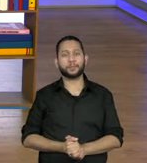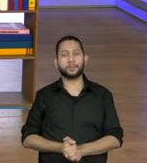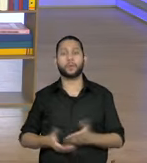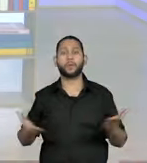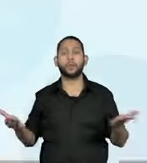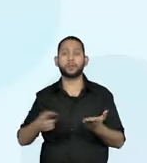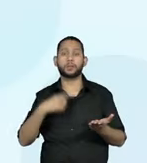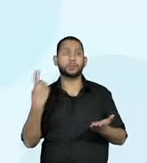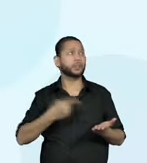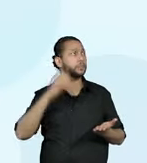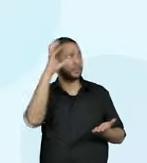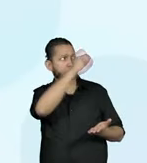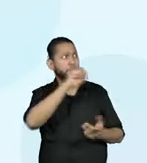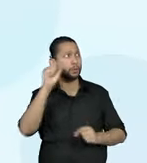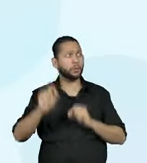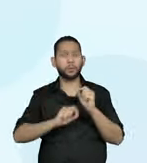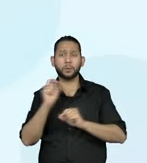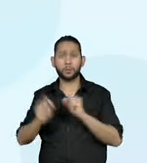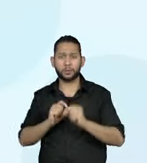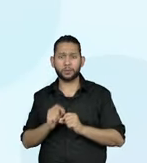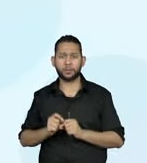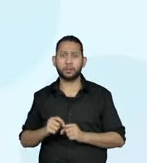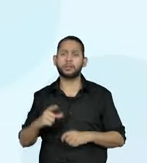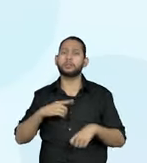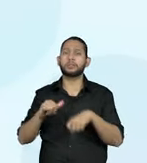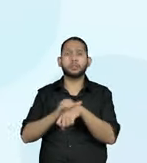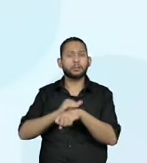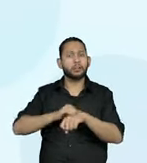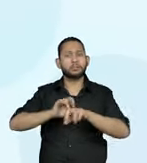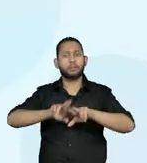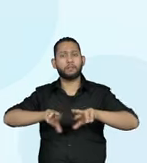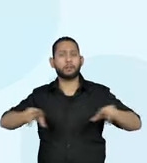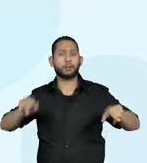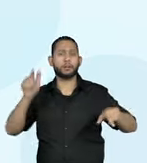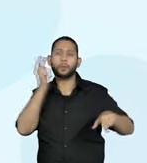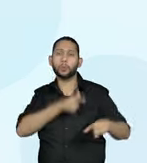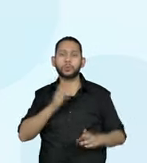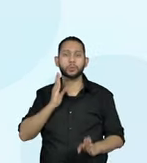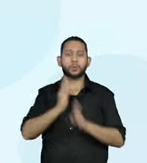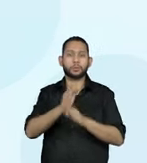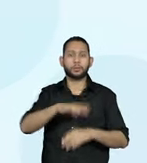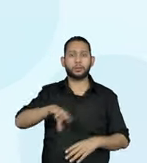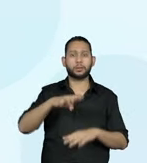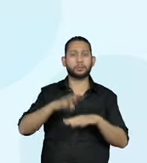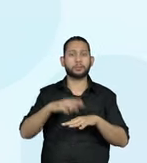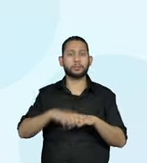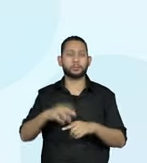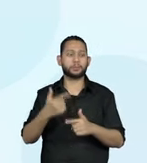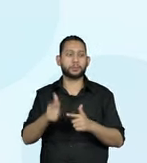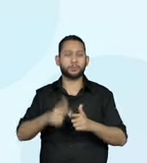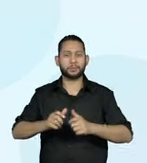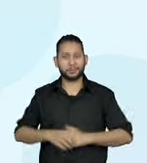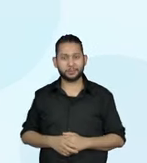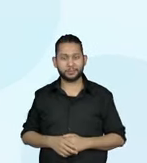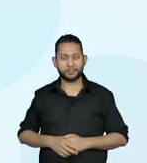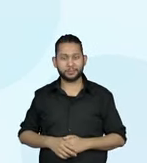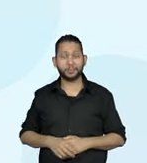gente fez hoje? Então, estratégias diversas para a resolução de situações, problemas.